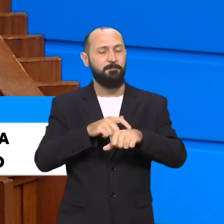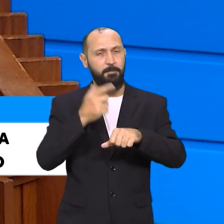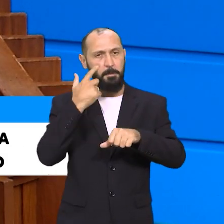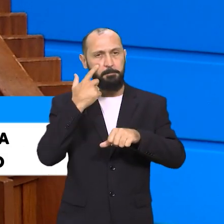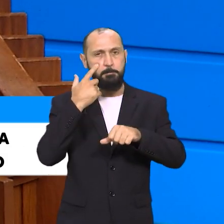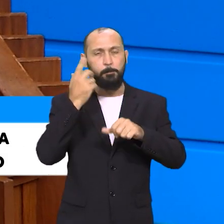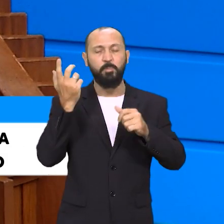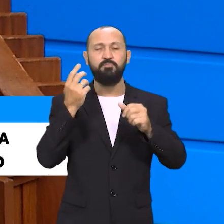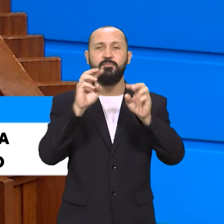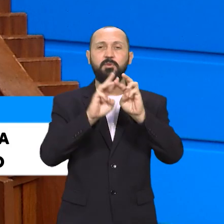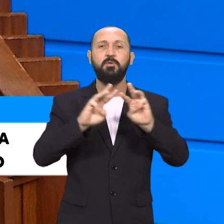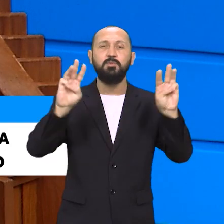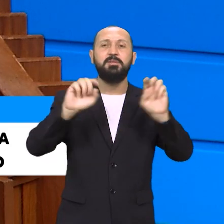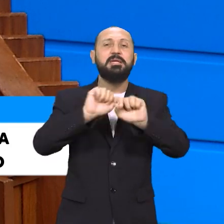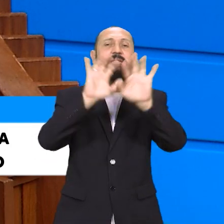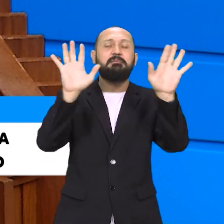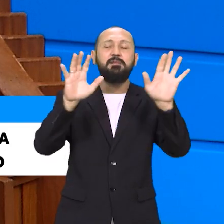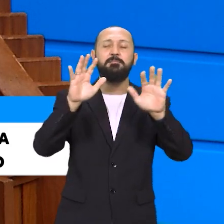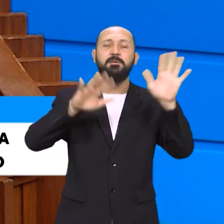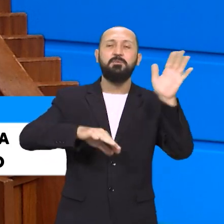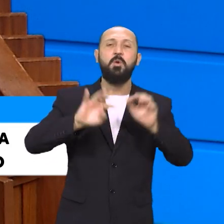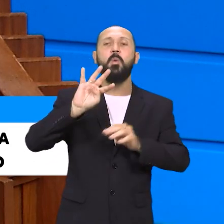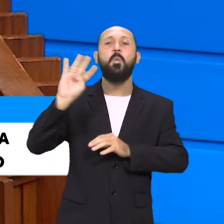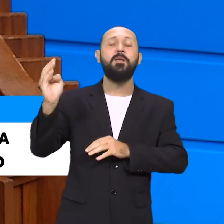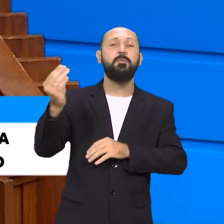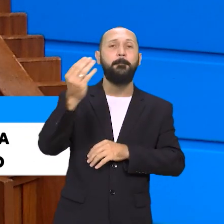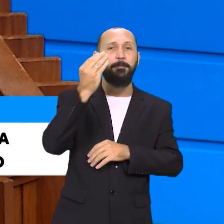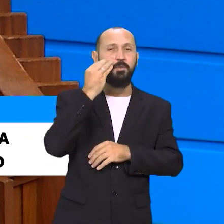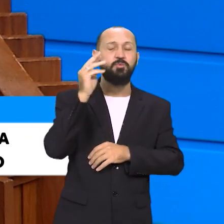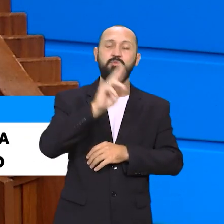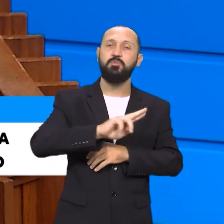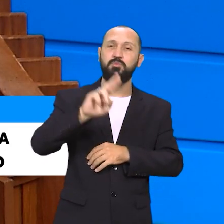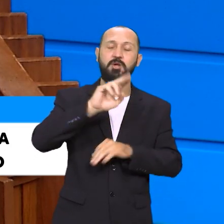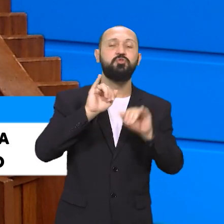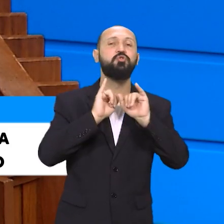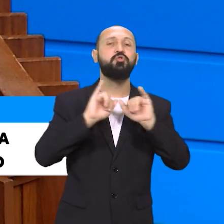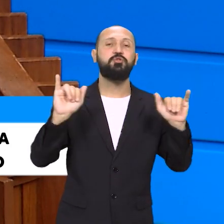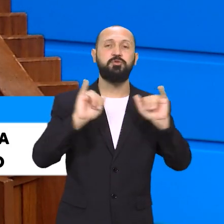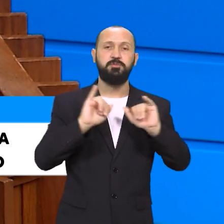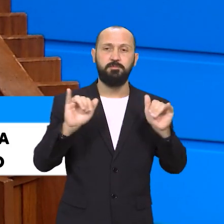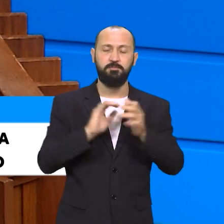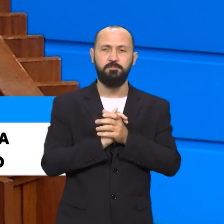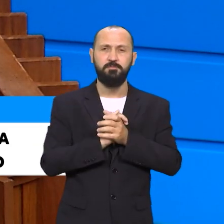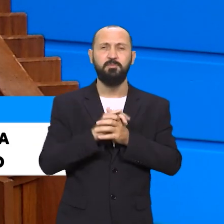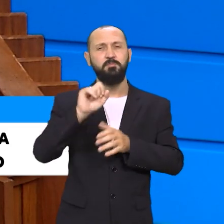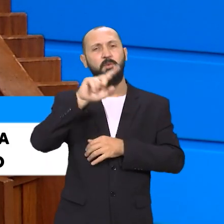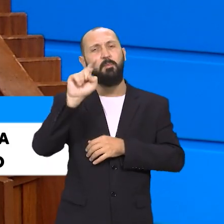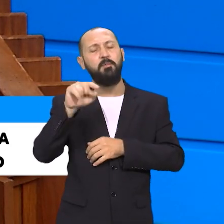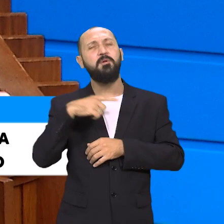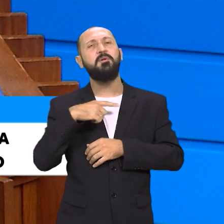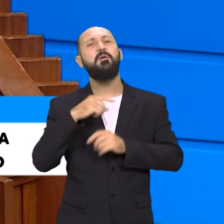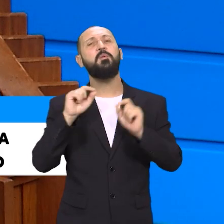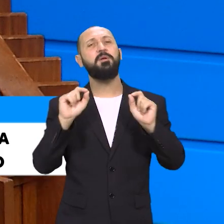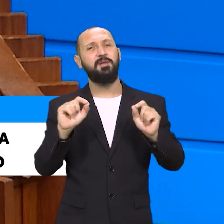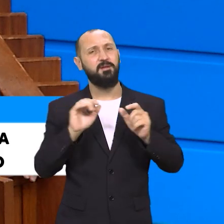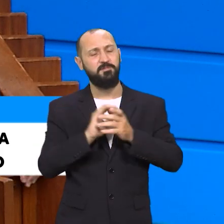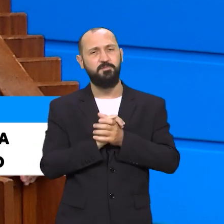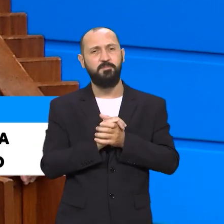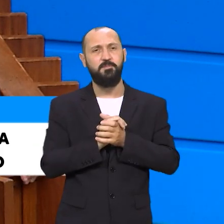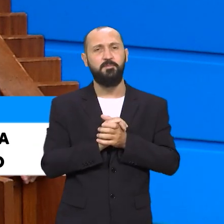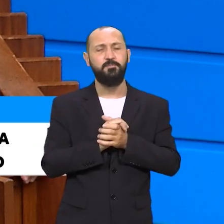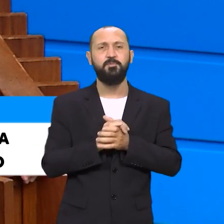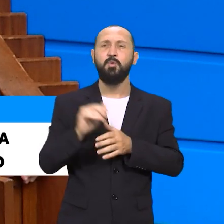entra no portal da transparência, tem lá uma média de 4 milhões gastos em publicidade. O questionamento que eu fiz